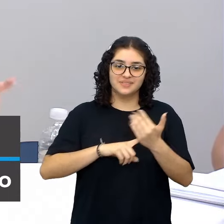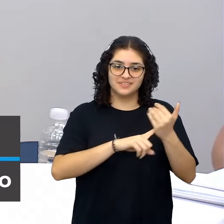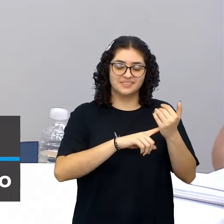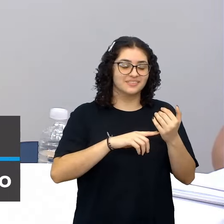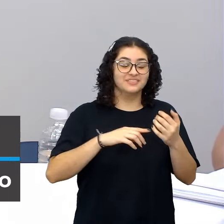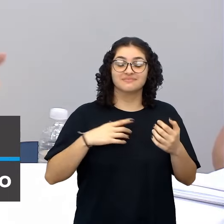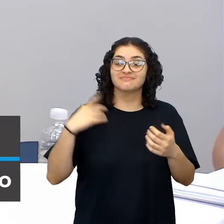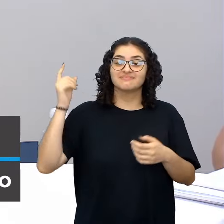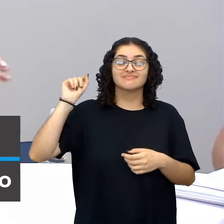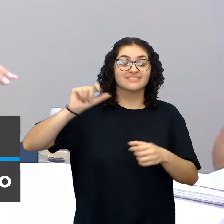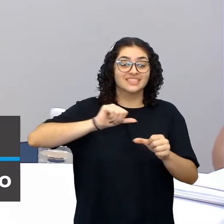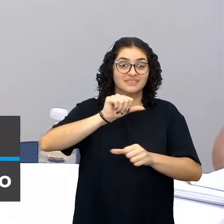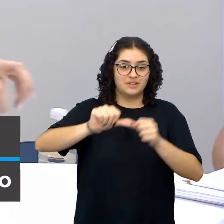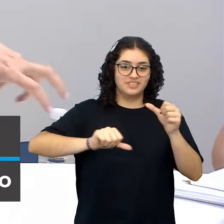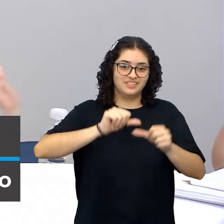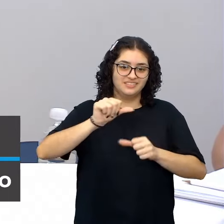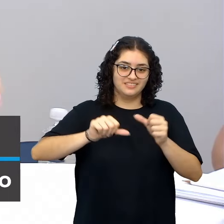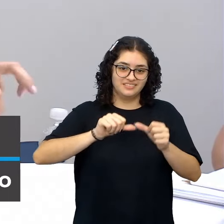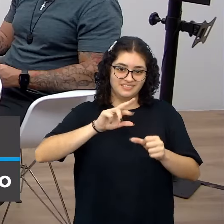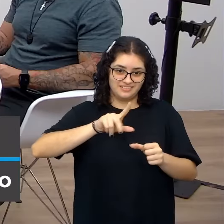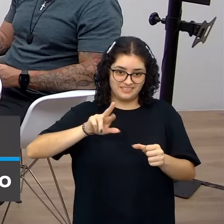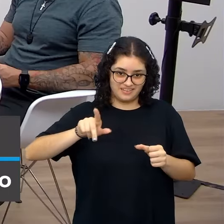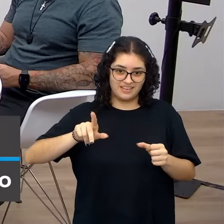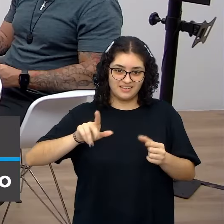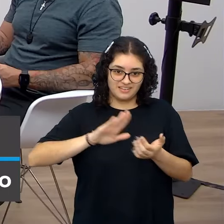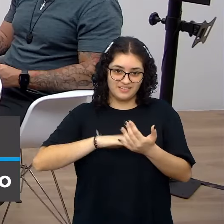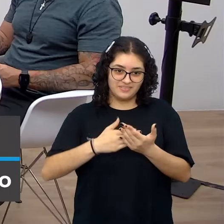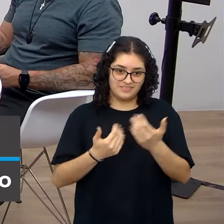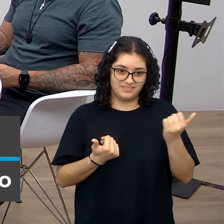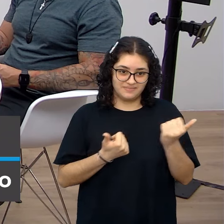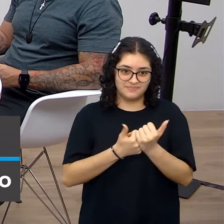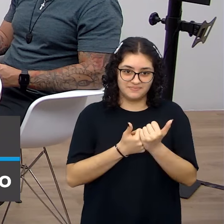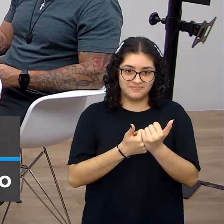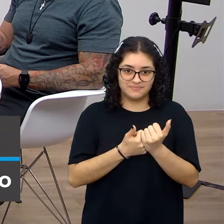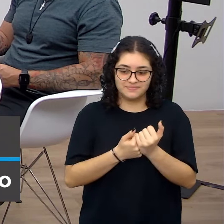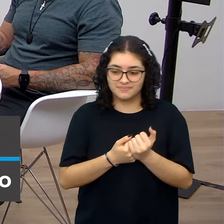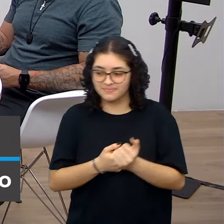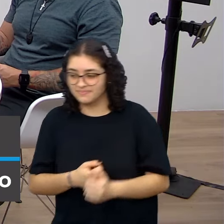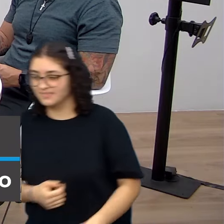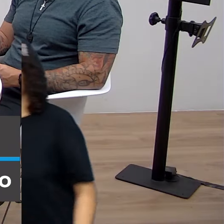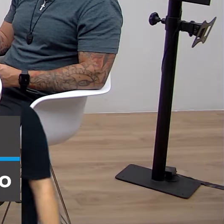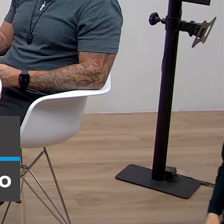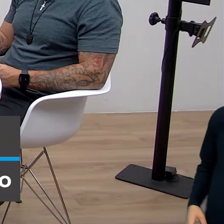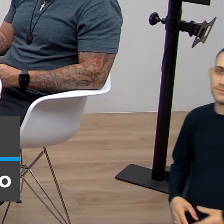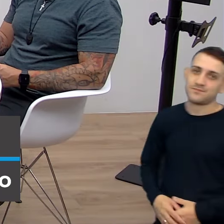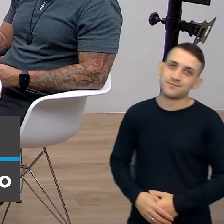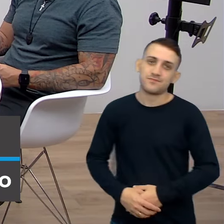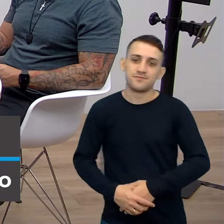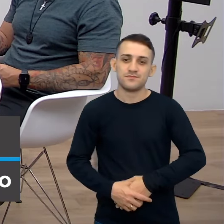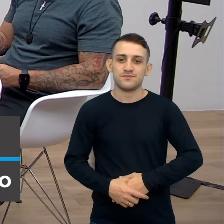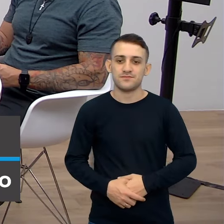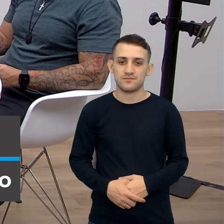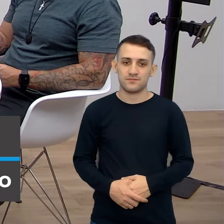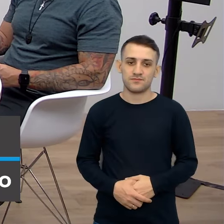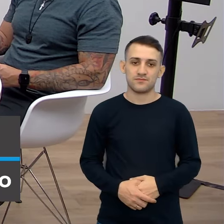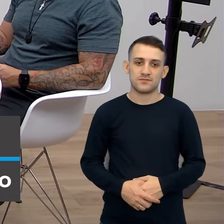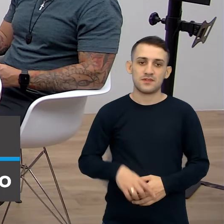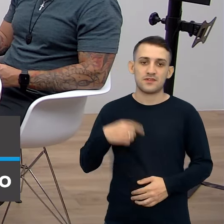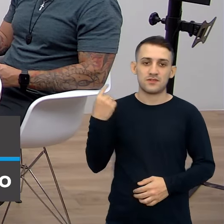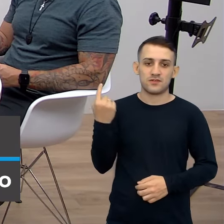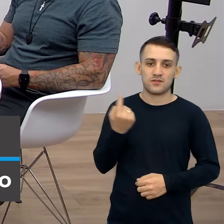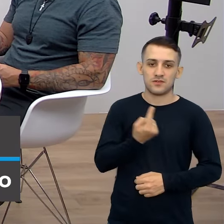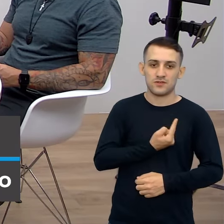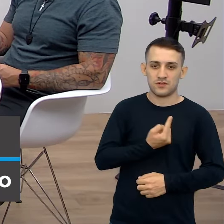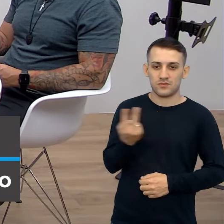uma diferença aí que às vezes a gente mistura tudo, né, Arlete? E assim, nós somos duas lá